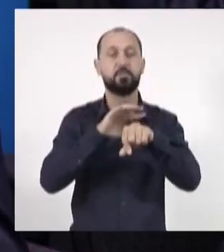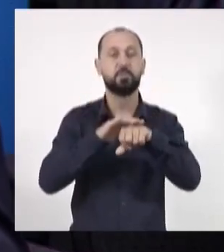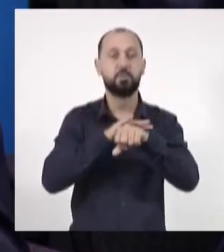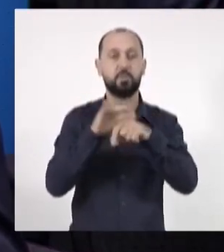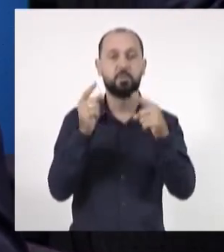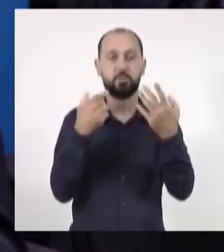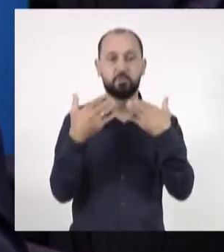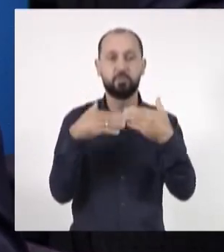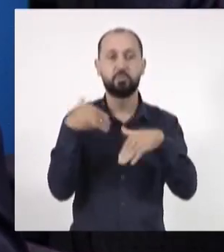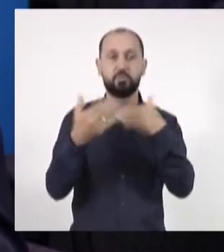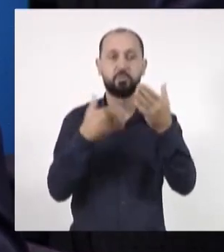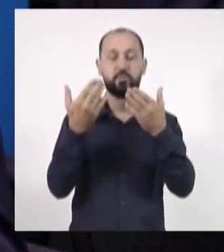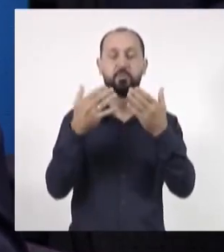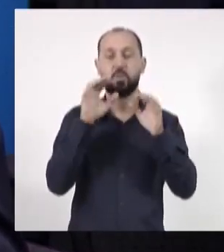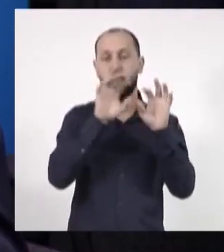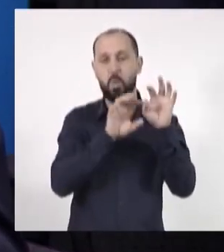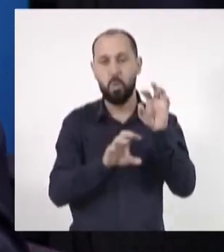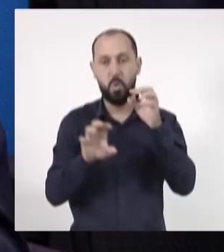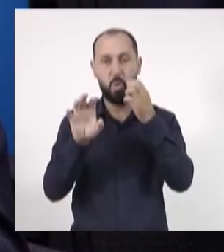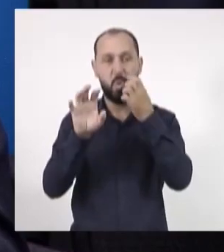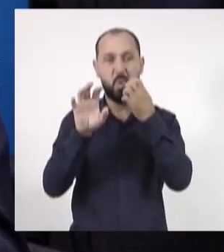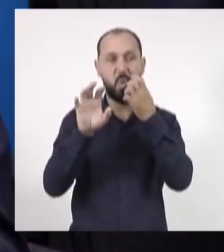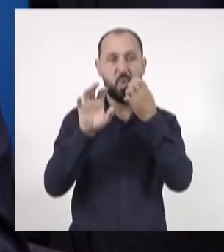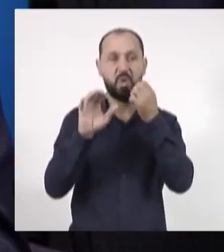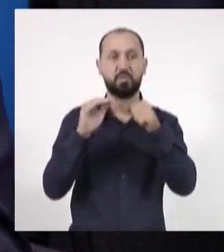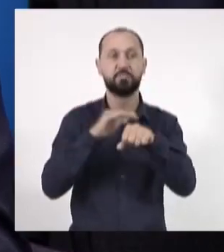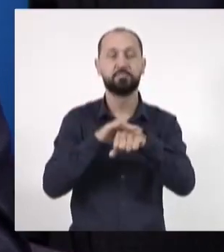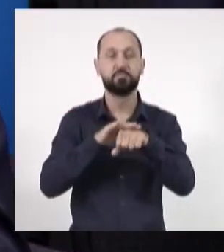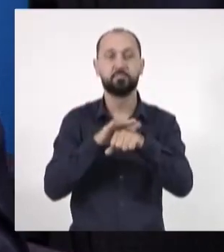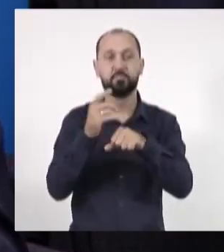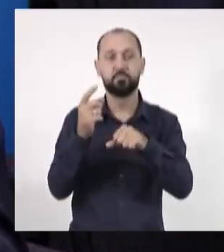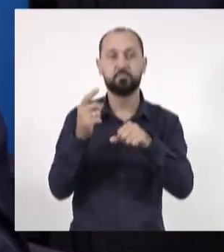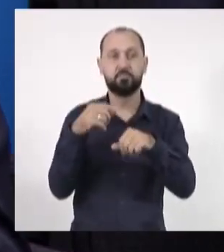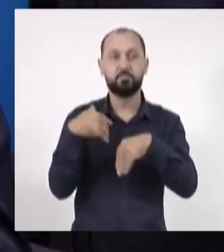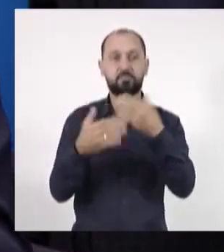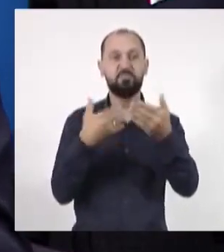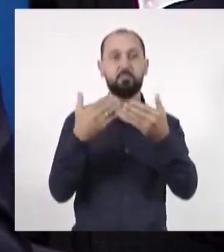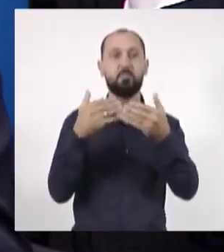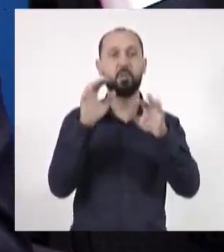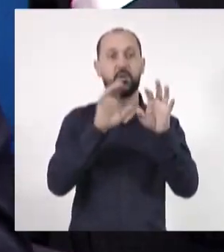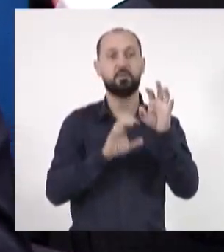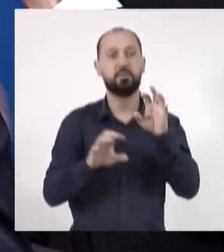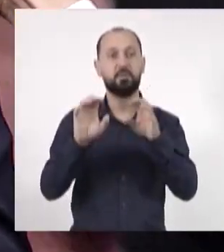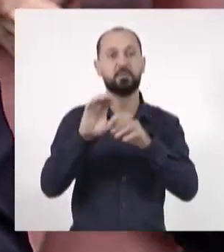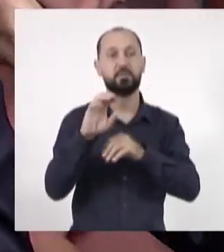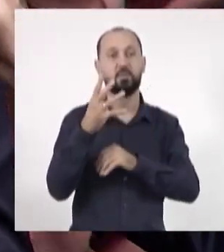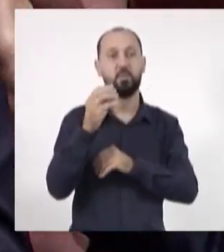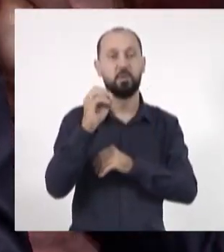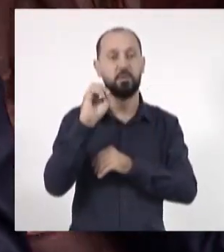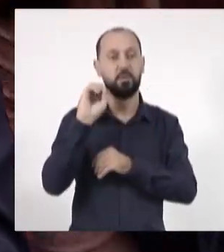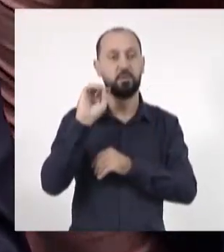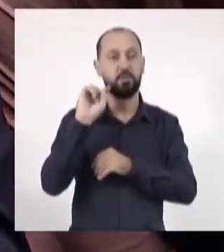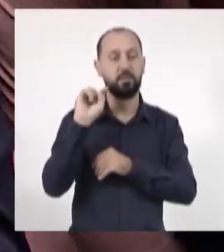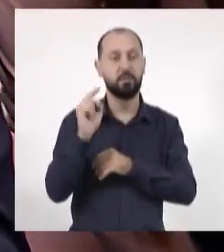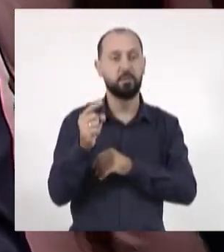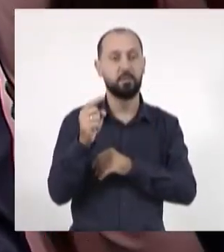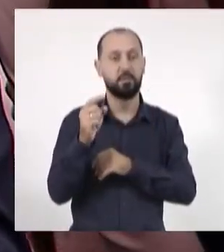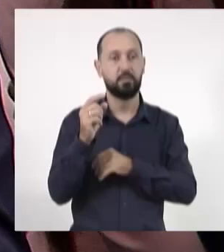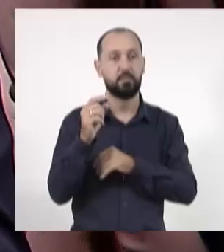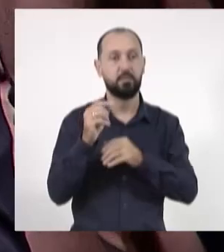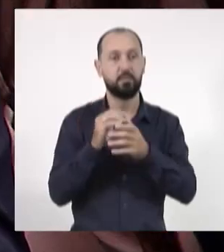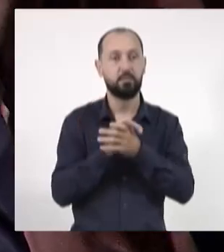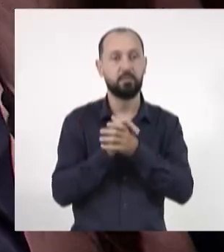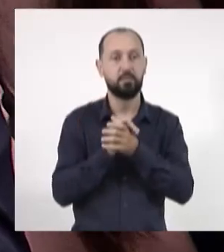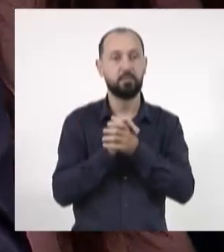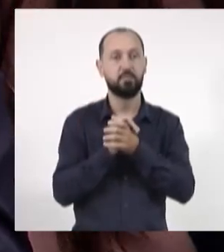discussão sobre desenvolvimento regional. Veja, quando se fala, você vai ter desenvolvimento regional, vai ter 40 bi, só que você tira do fluxo de caixa das